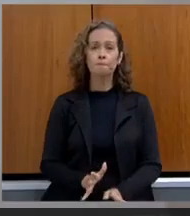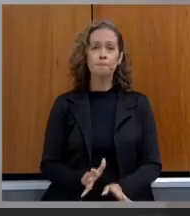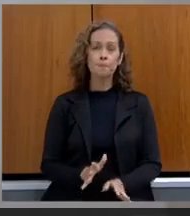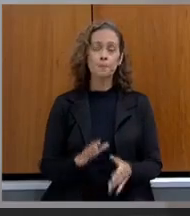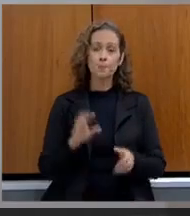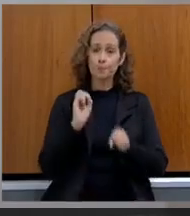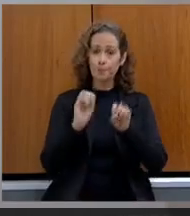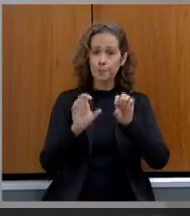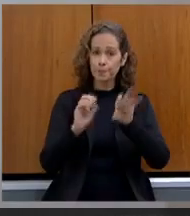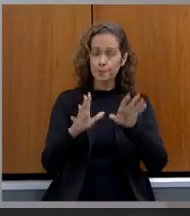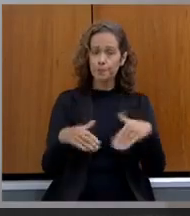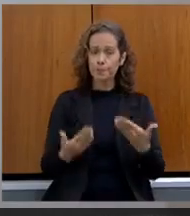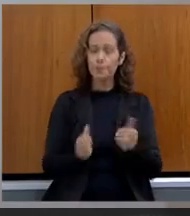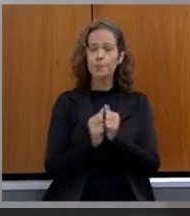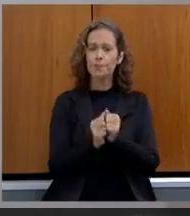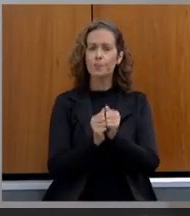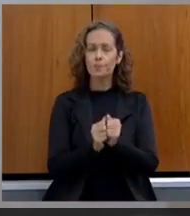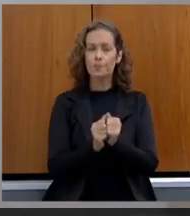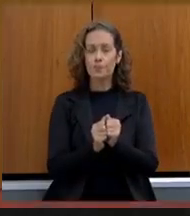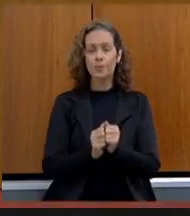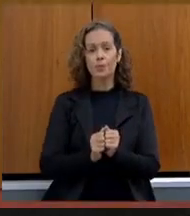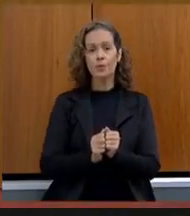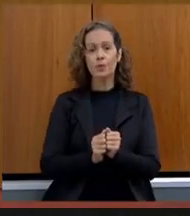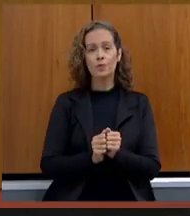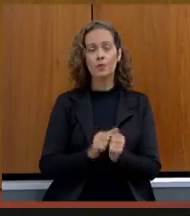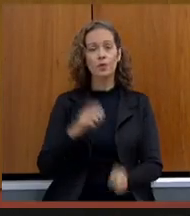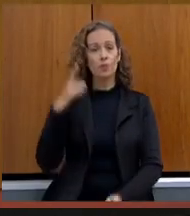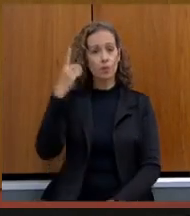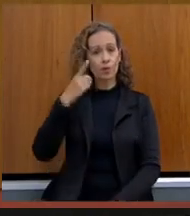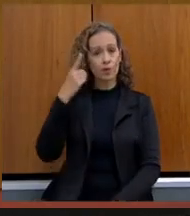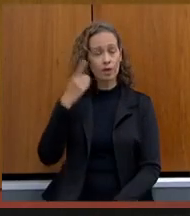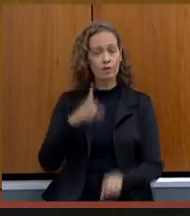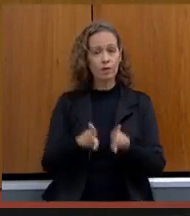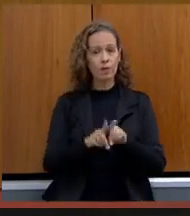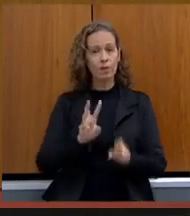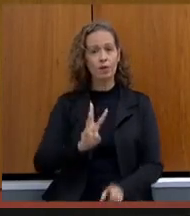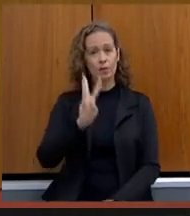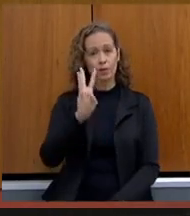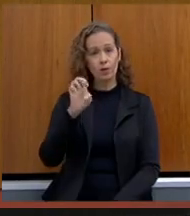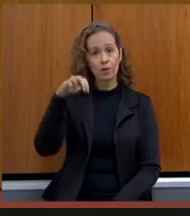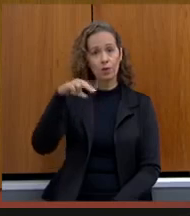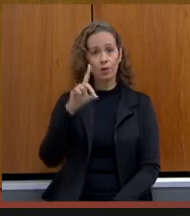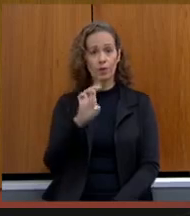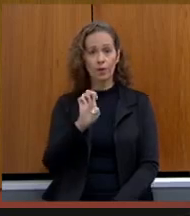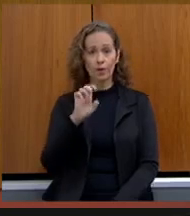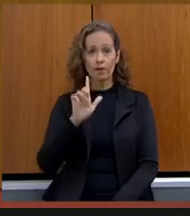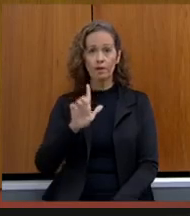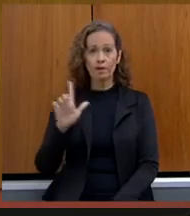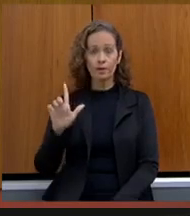conosco também o deputado estadual o ano Mesquita que é presidente da Comissão